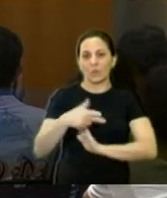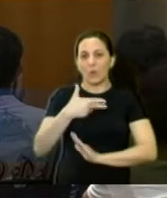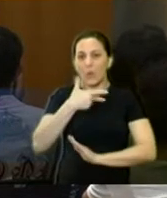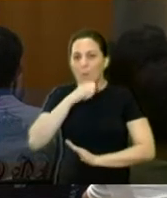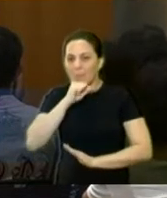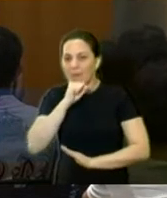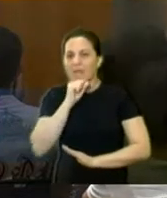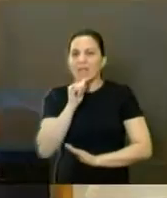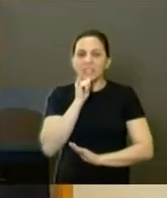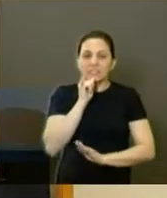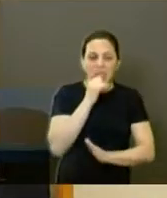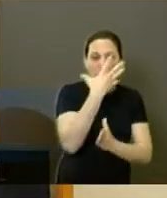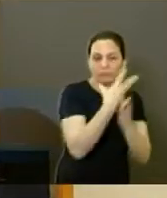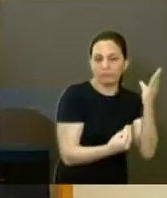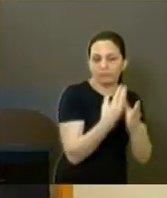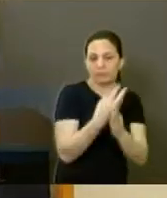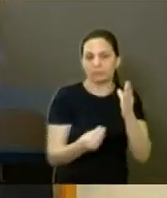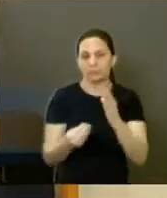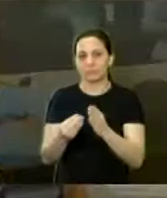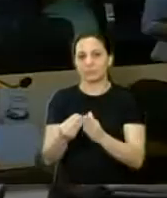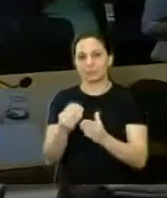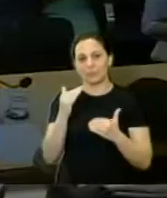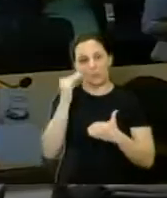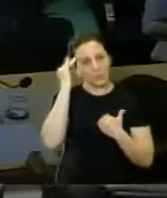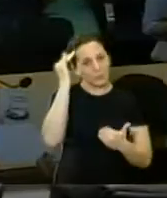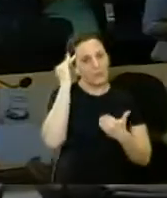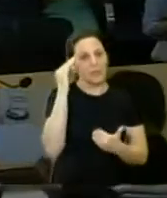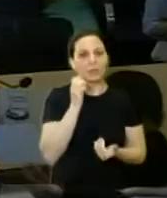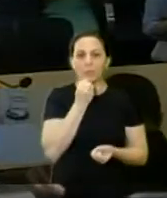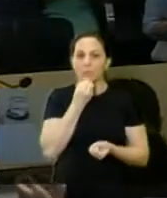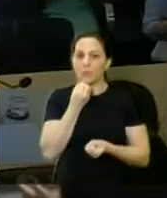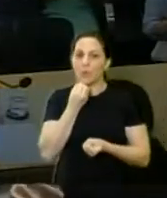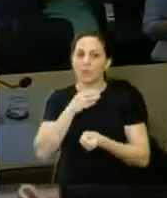nós. Muito obrigado a todos, uma boa noite.